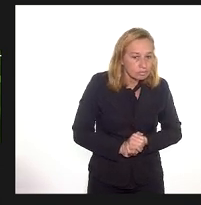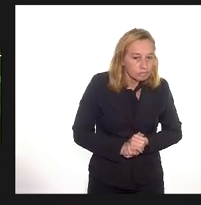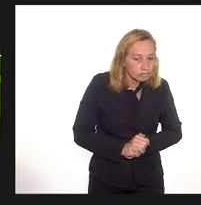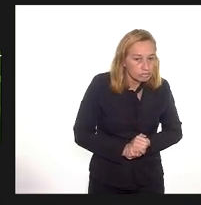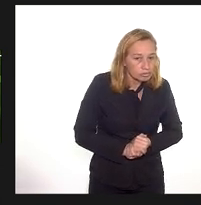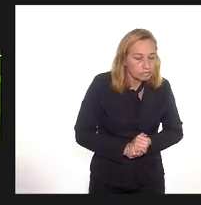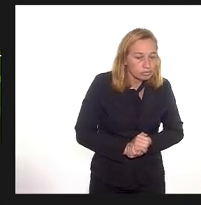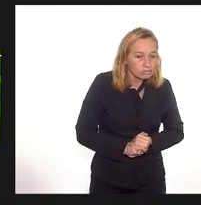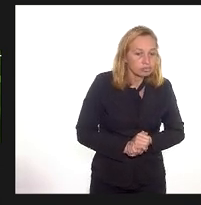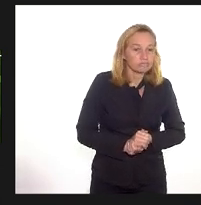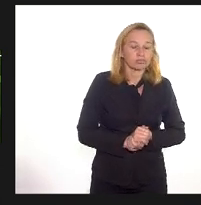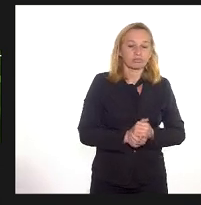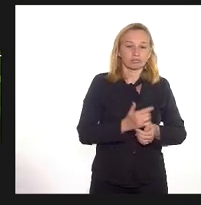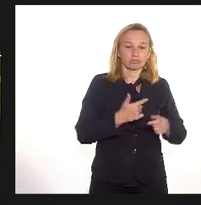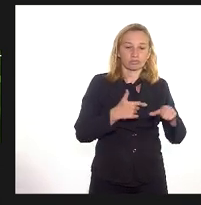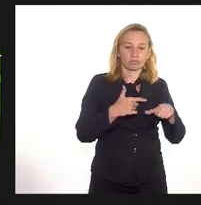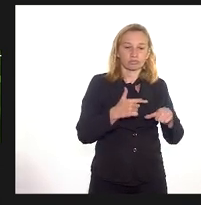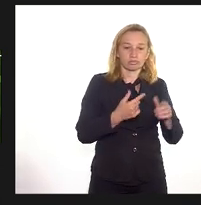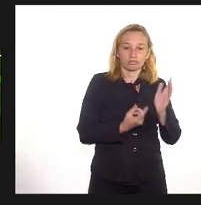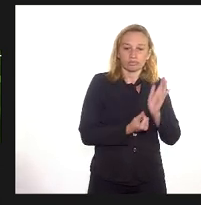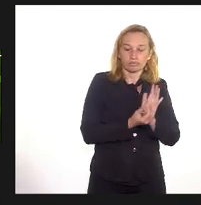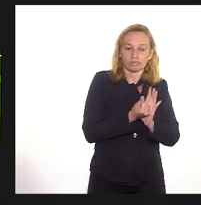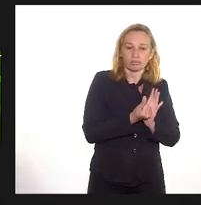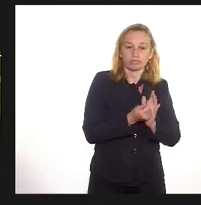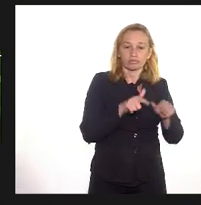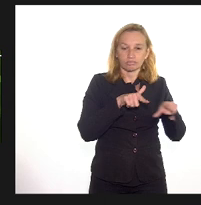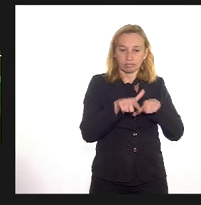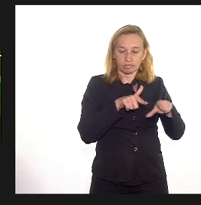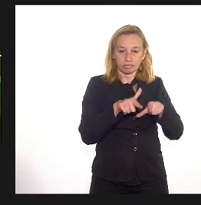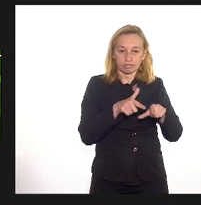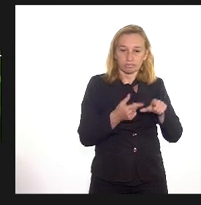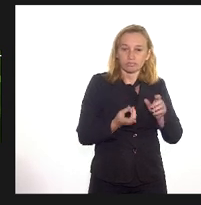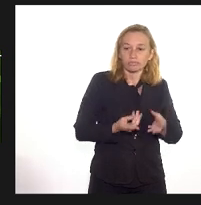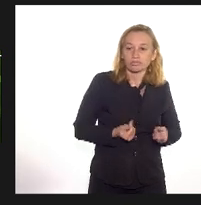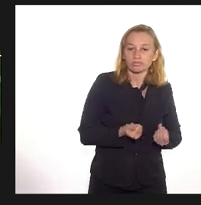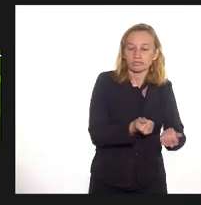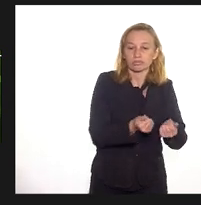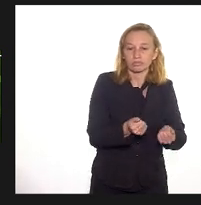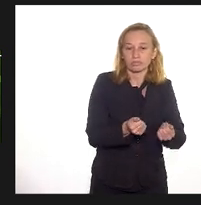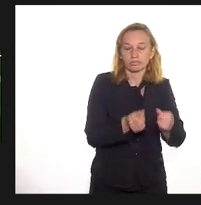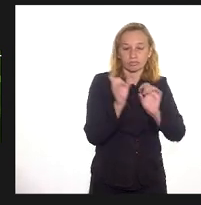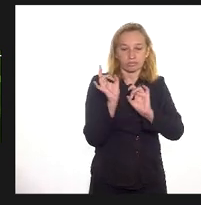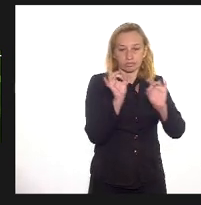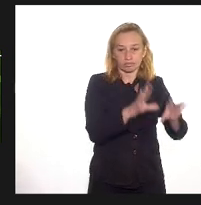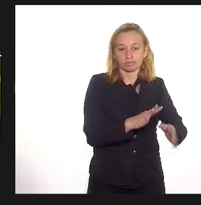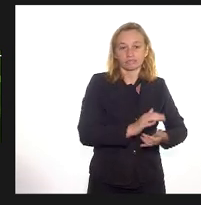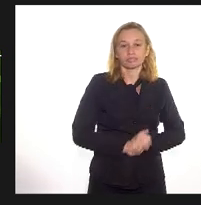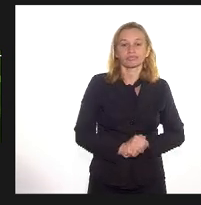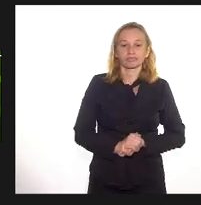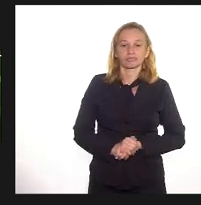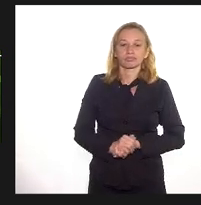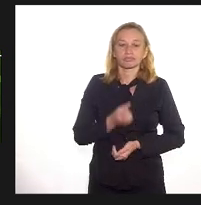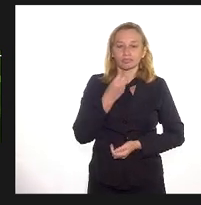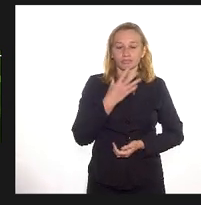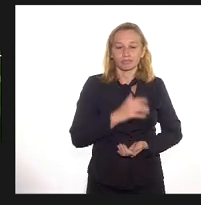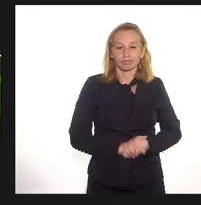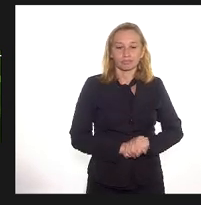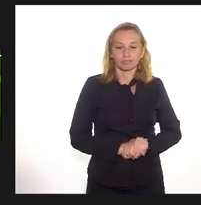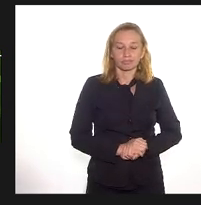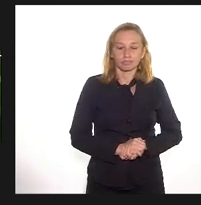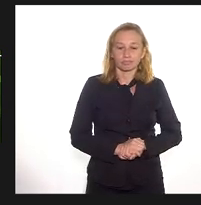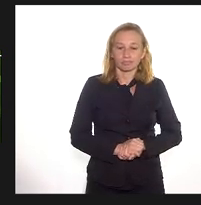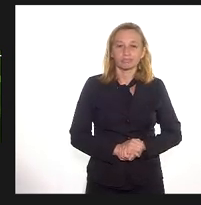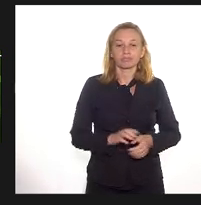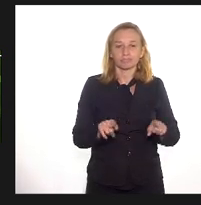com esse serviço, para que haja estimativa do gasto total do abandono. Bom, isso